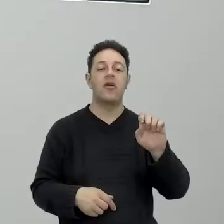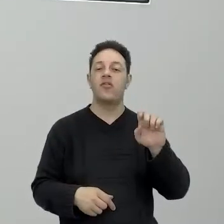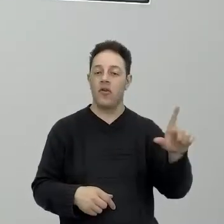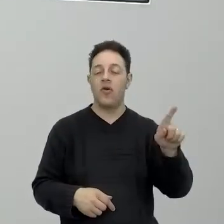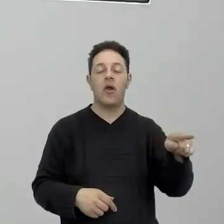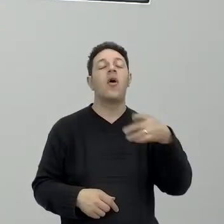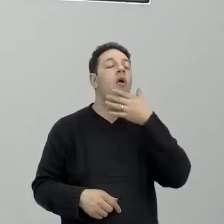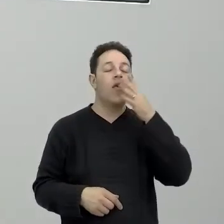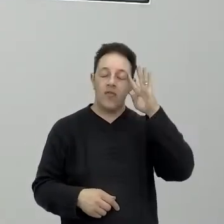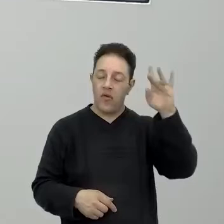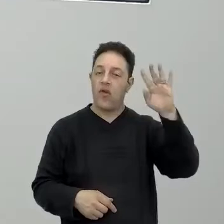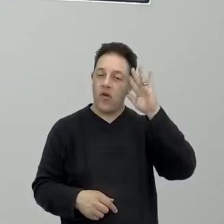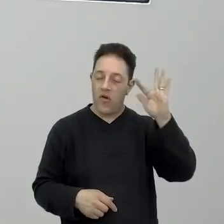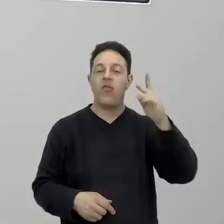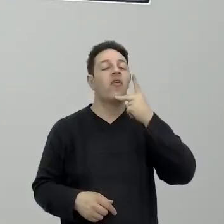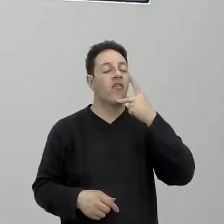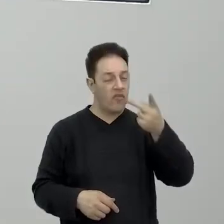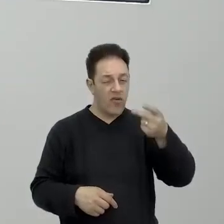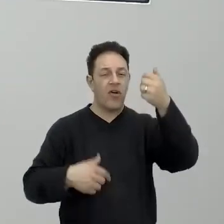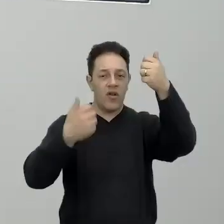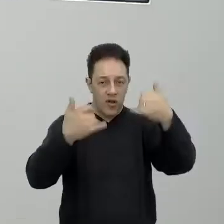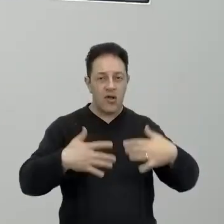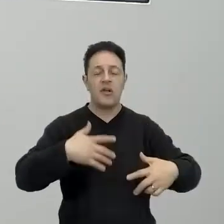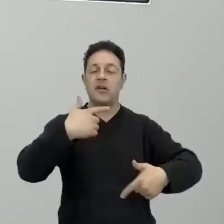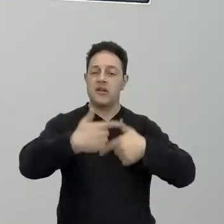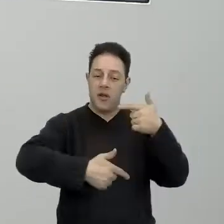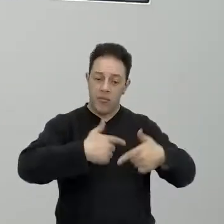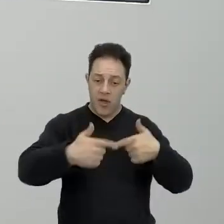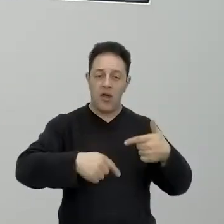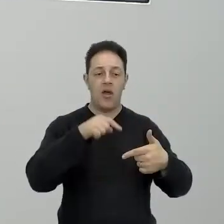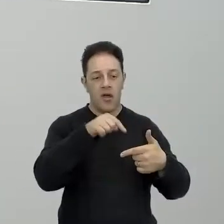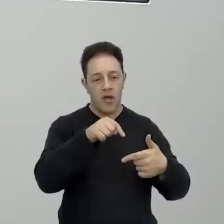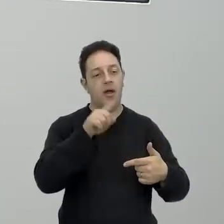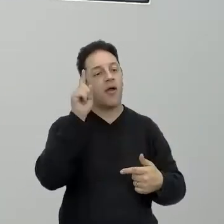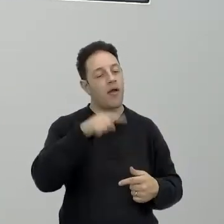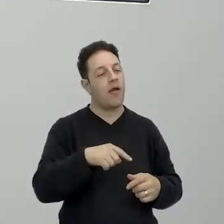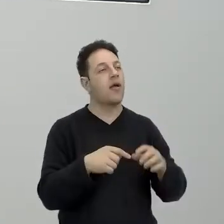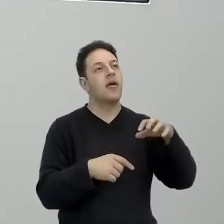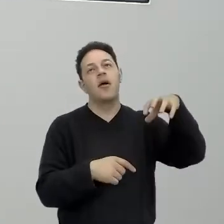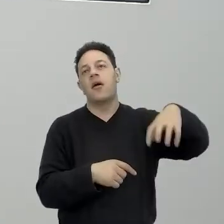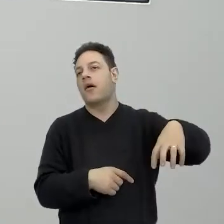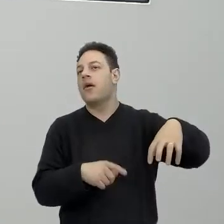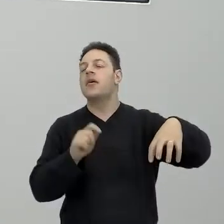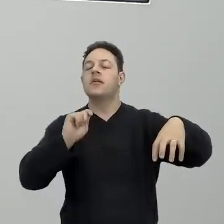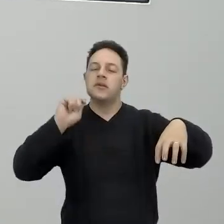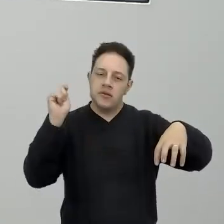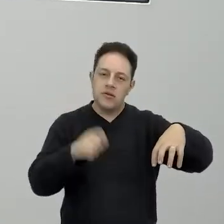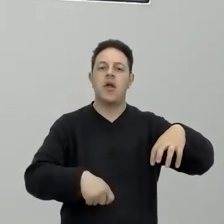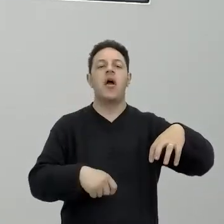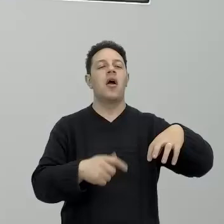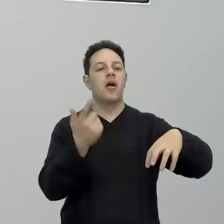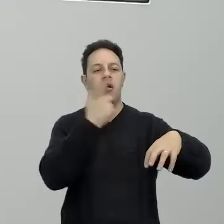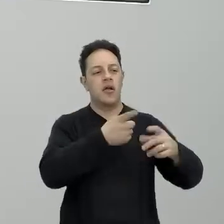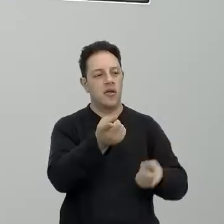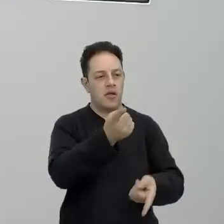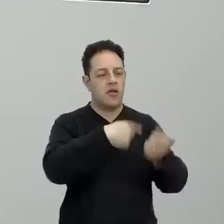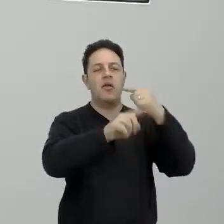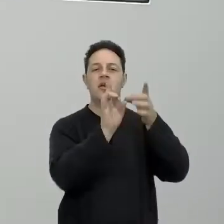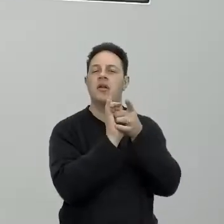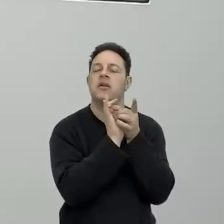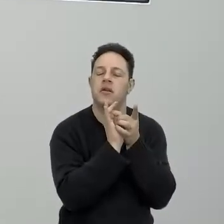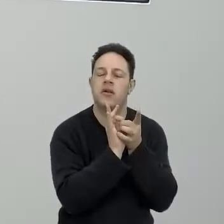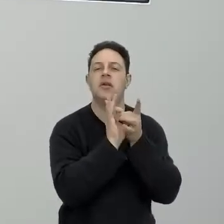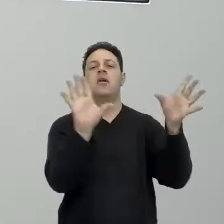pensador que dá muita ênfase ao trabalho como uma categoria capaz de emancipar e de